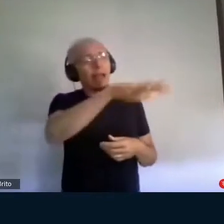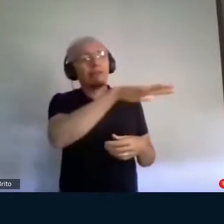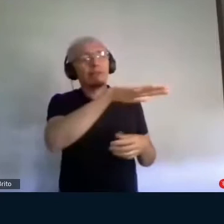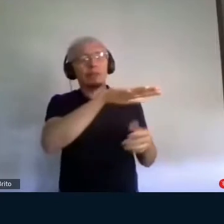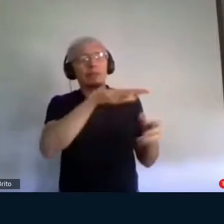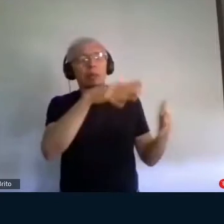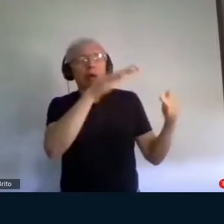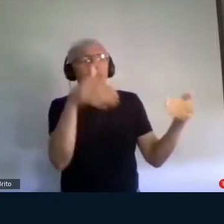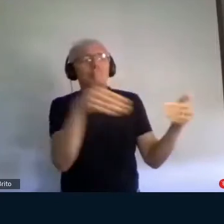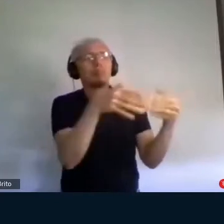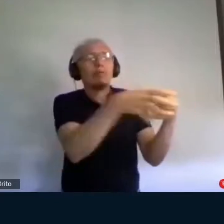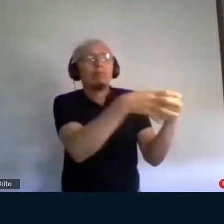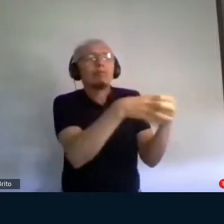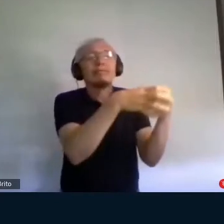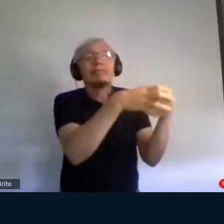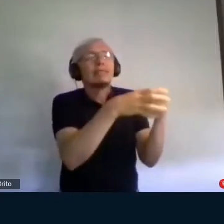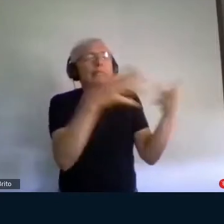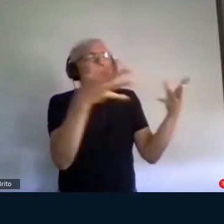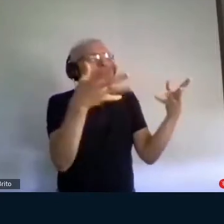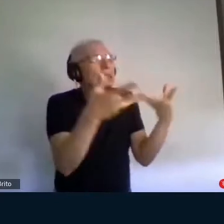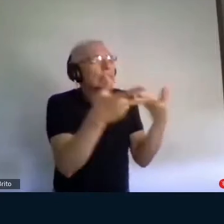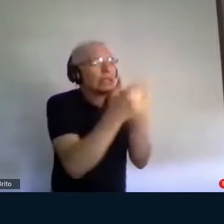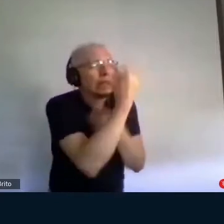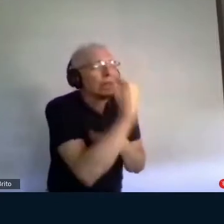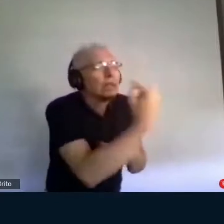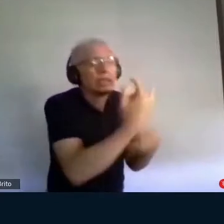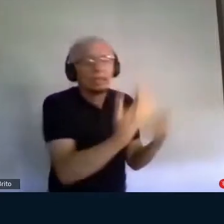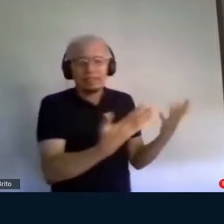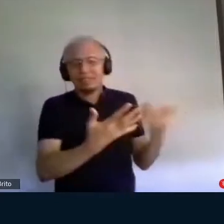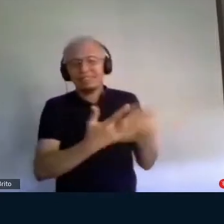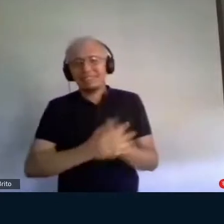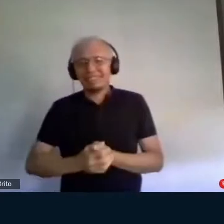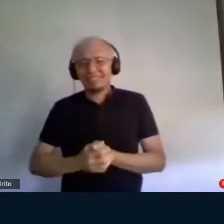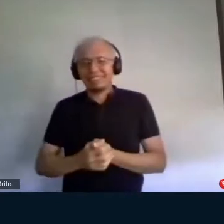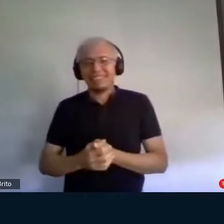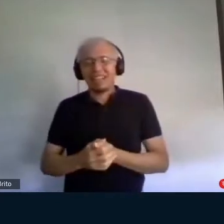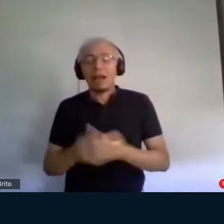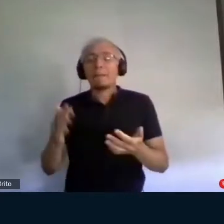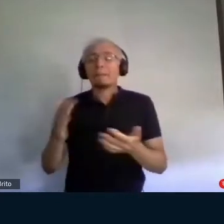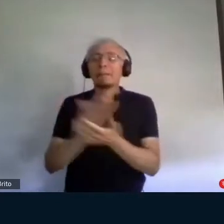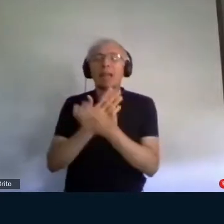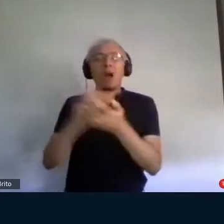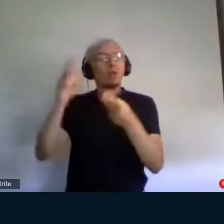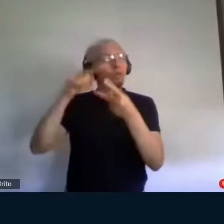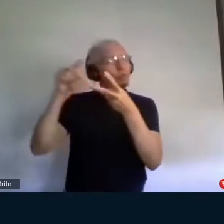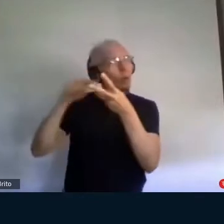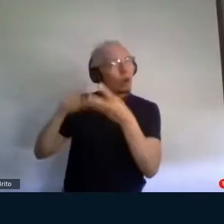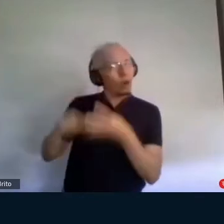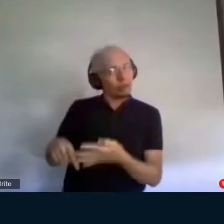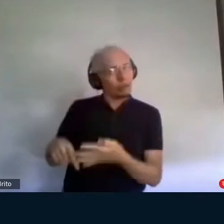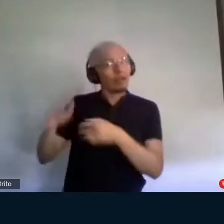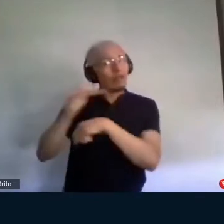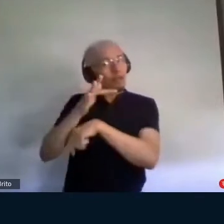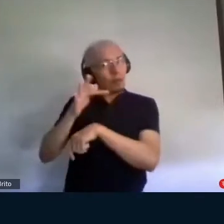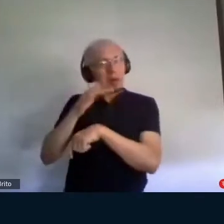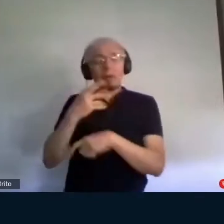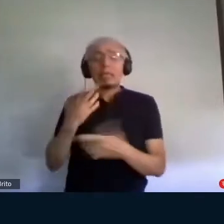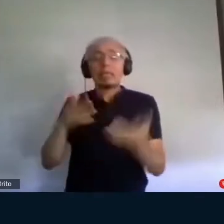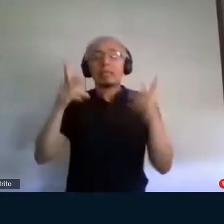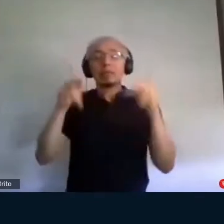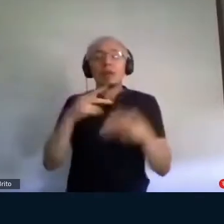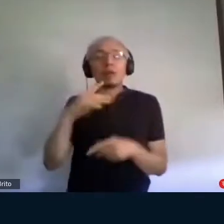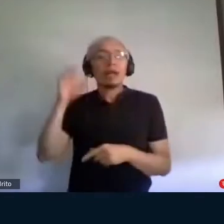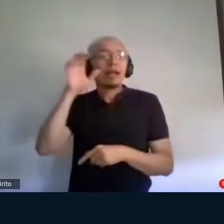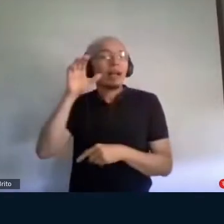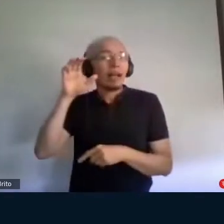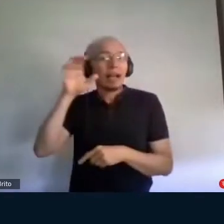e fascinante, eu diria, né? Então, eu vou fazer algumas pontuações formais, mas como Carlos Lira, aquele